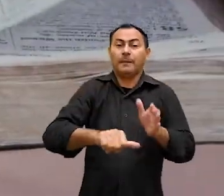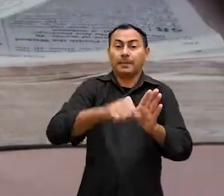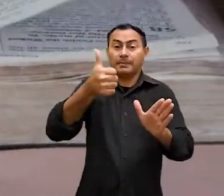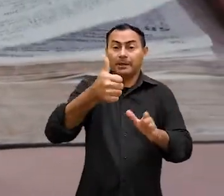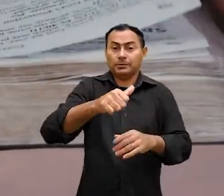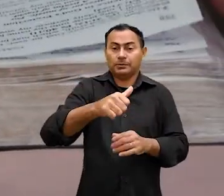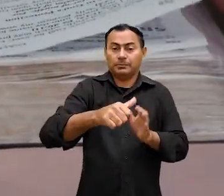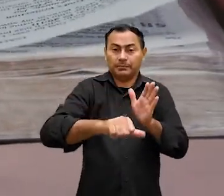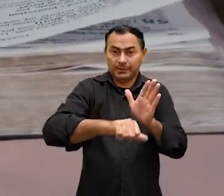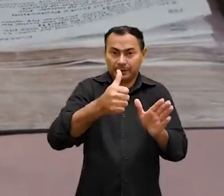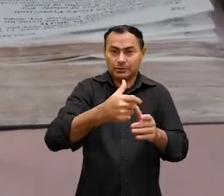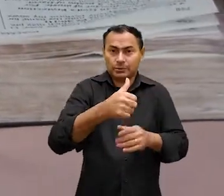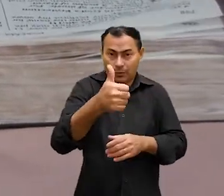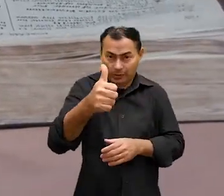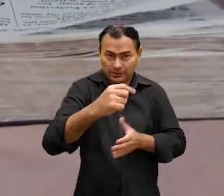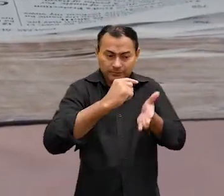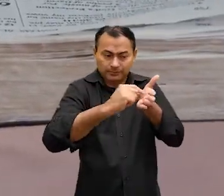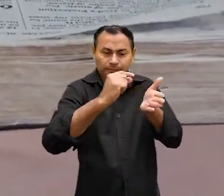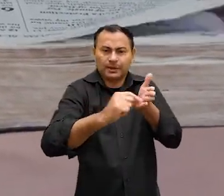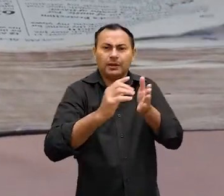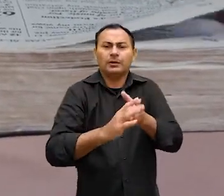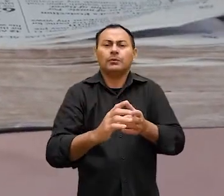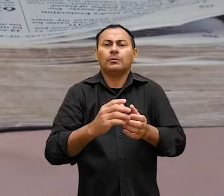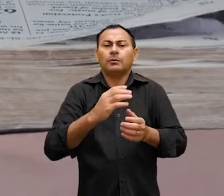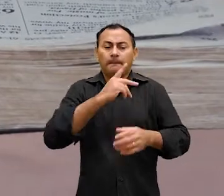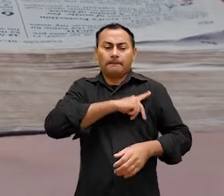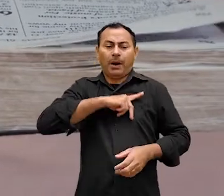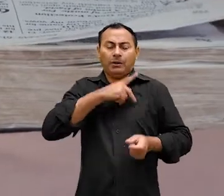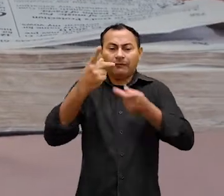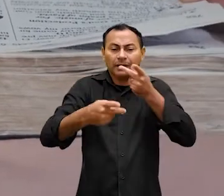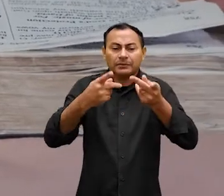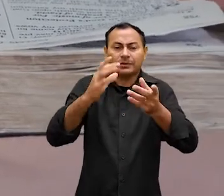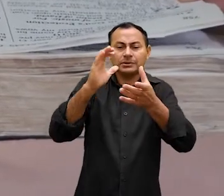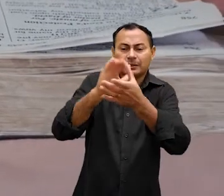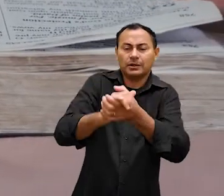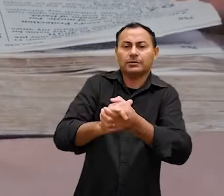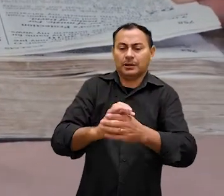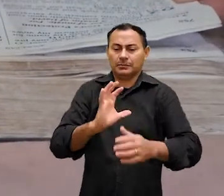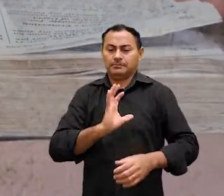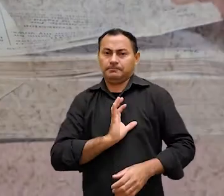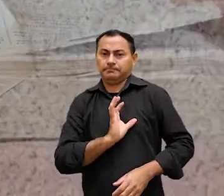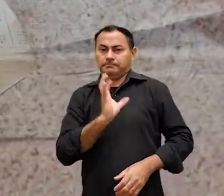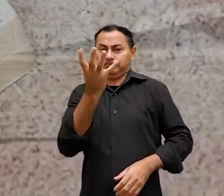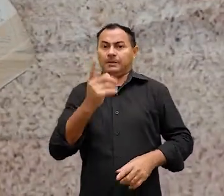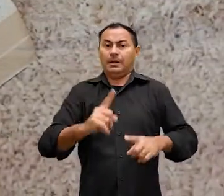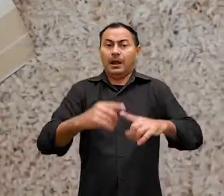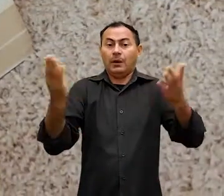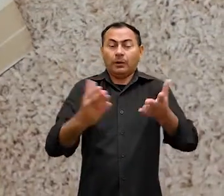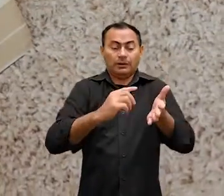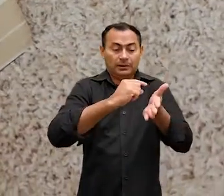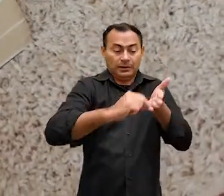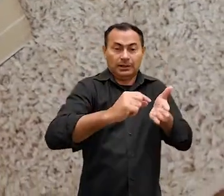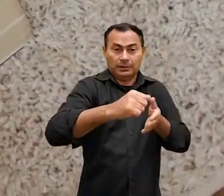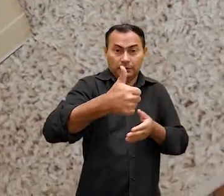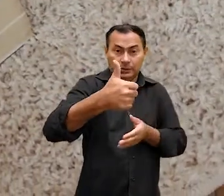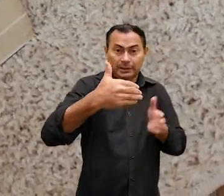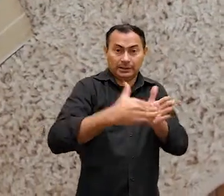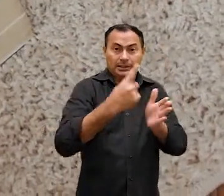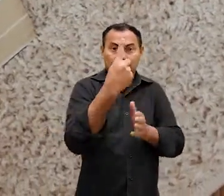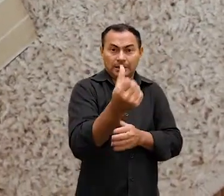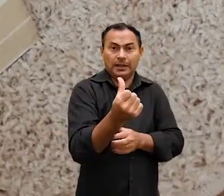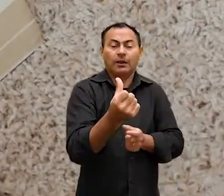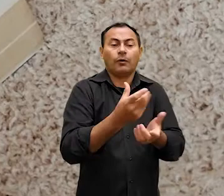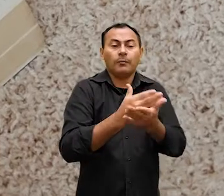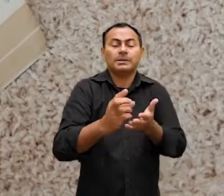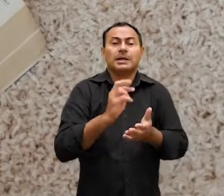deste capítulo, Paulo está se dirigindo ao casal cujos cônjuges são convertidos. Mas agora, dos versículos 12 a 16, ele começa